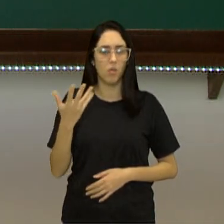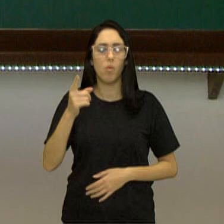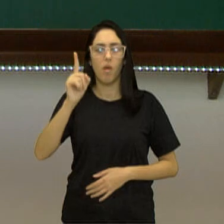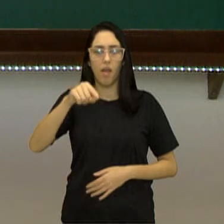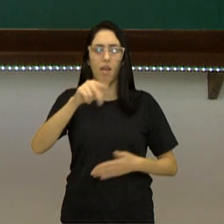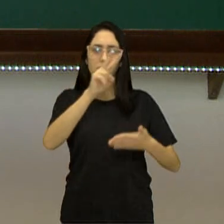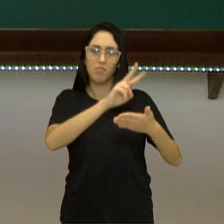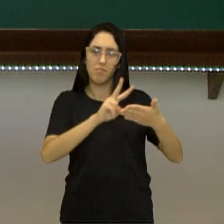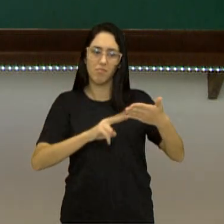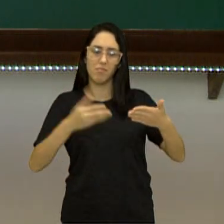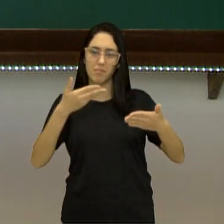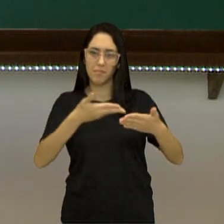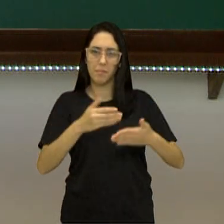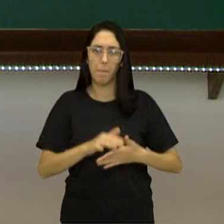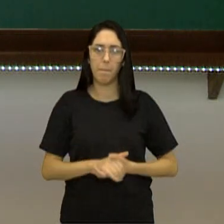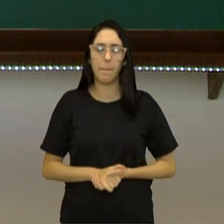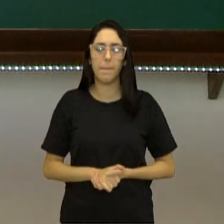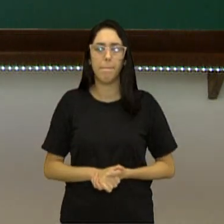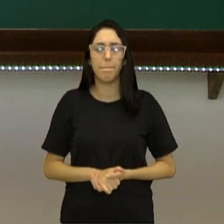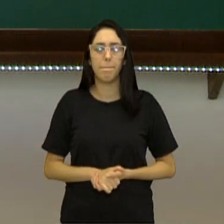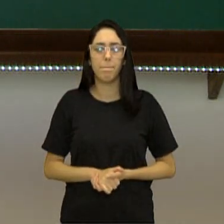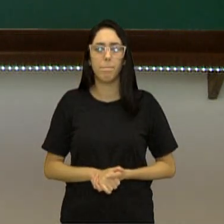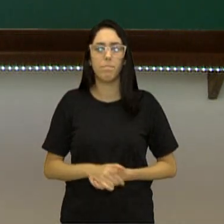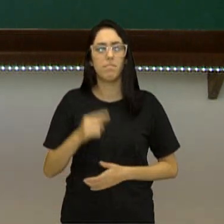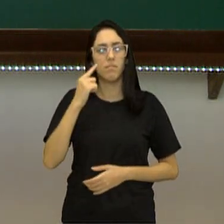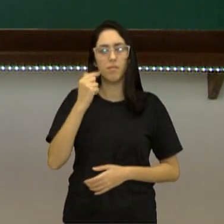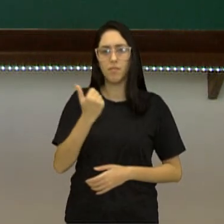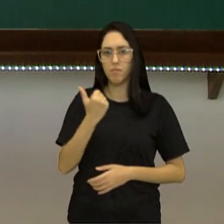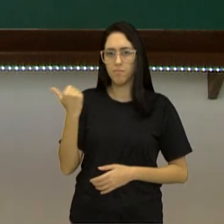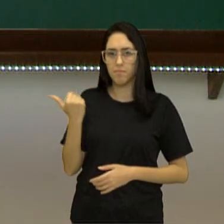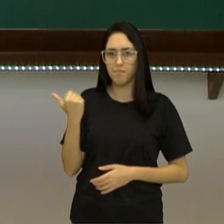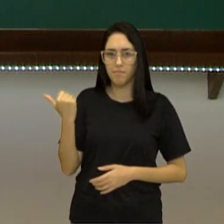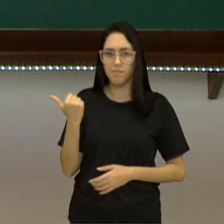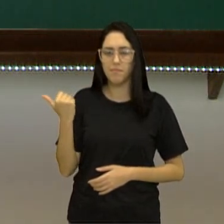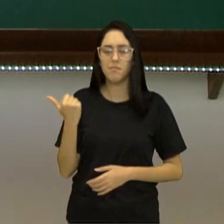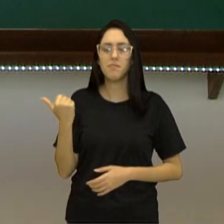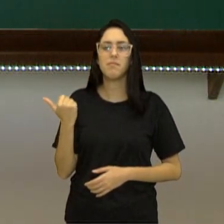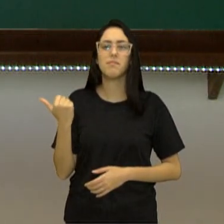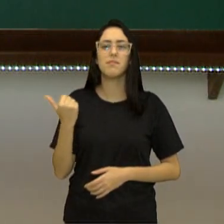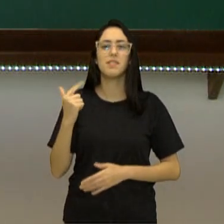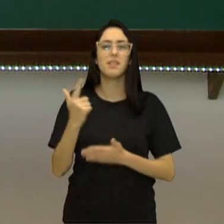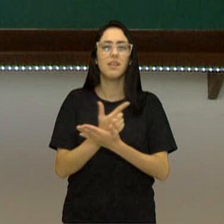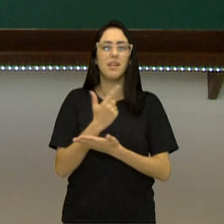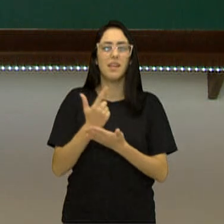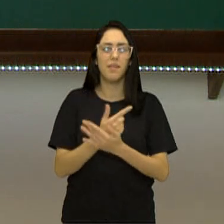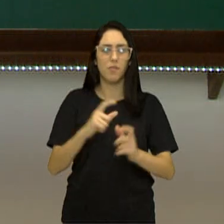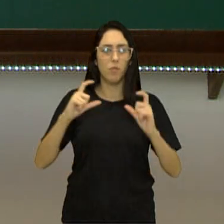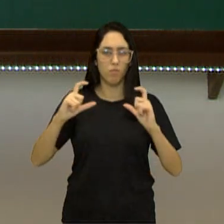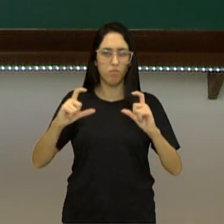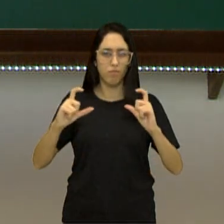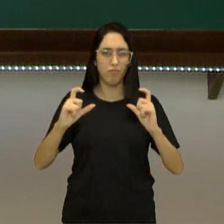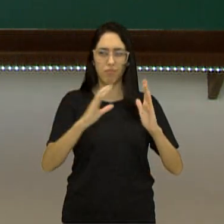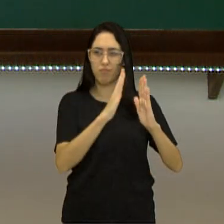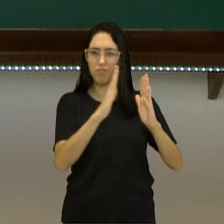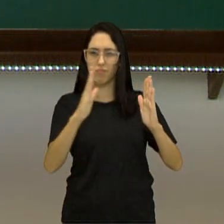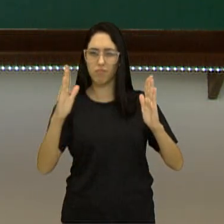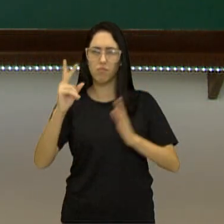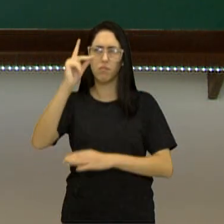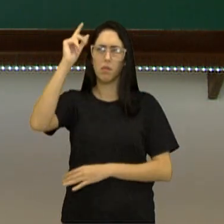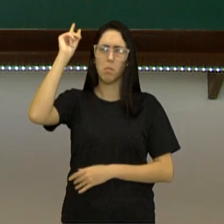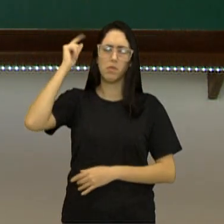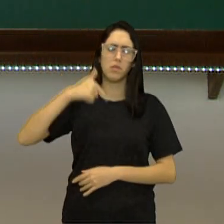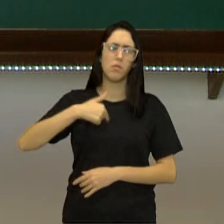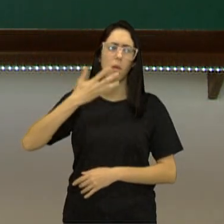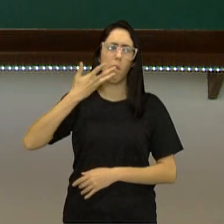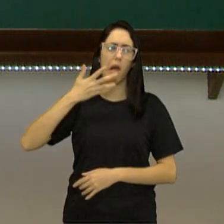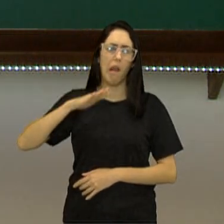lendo naquele texto. Aqui ao lado nós temos uma representação das enciclopédias lá do tempo que eu era